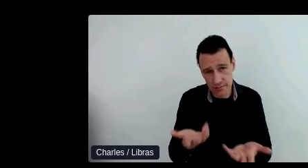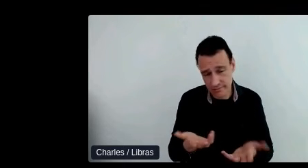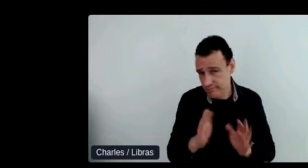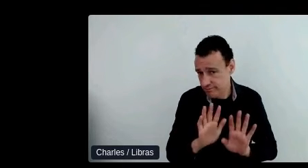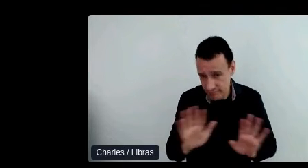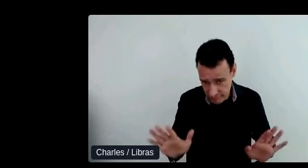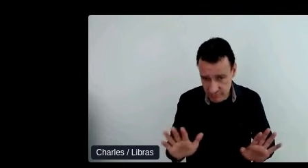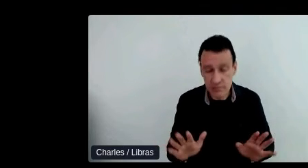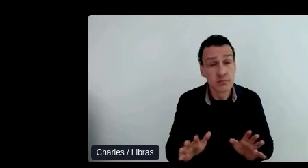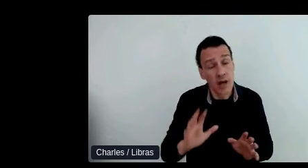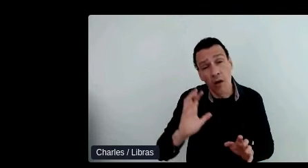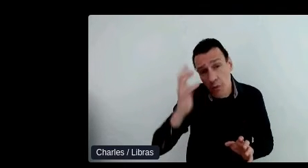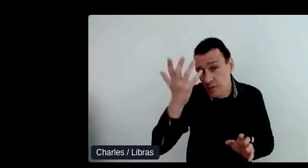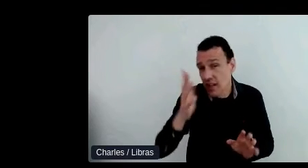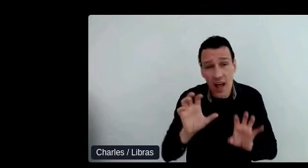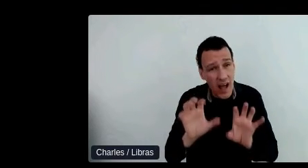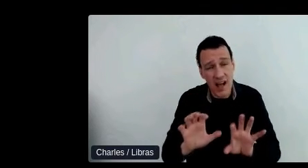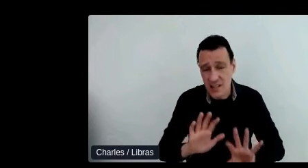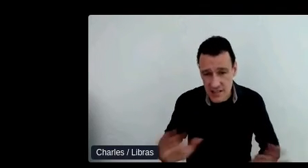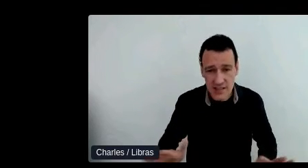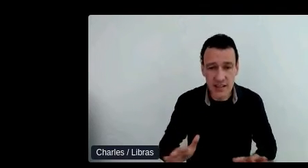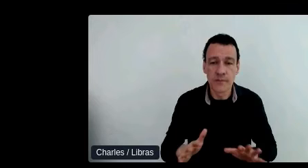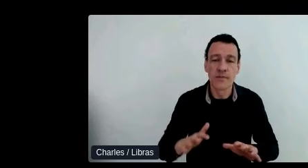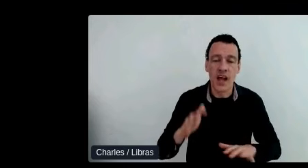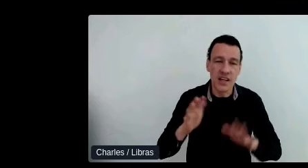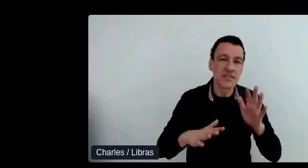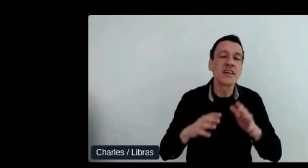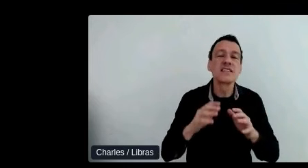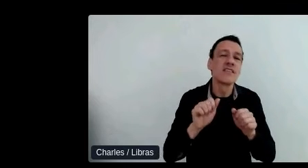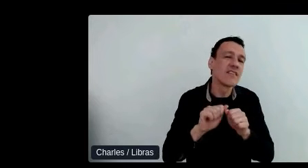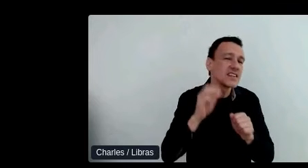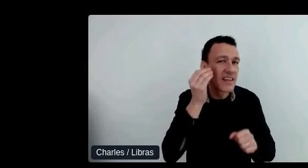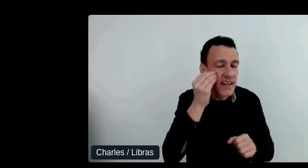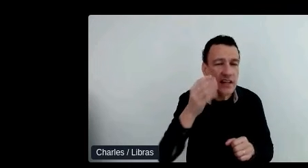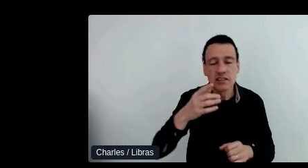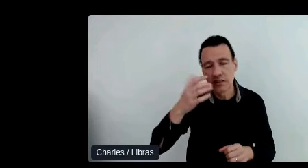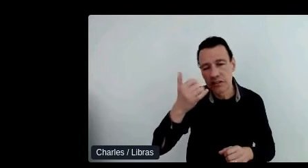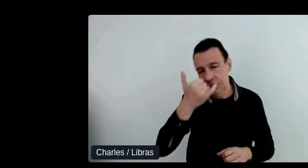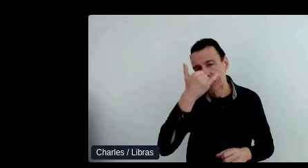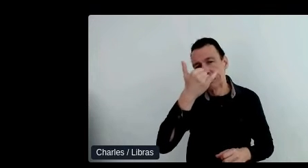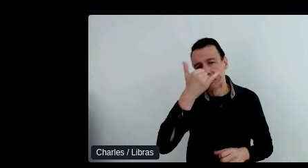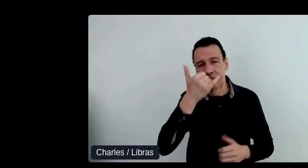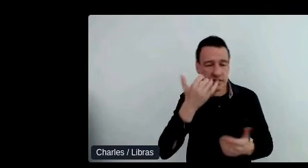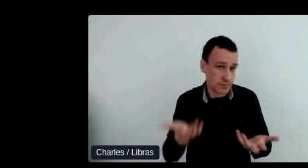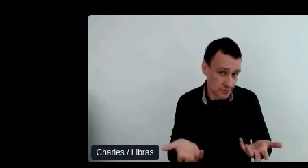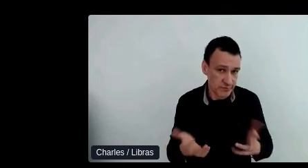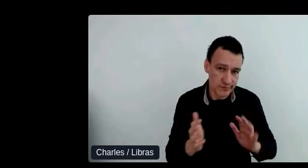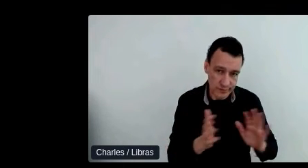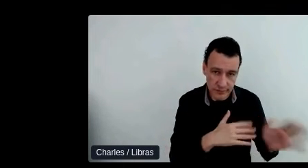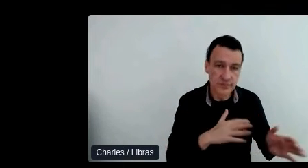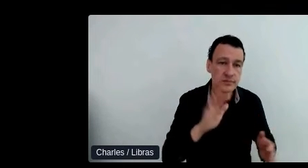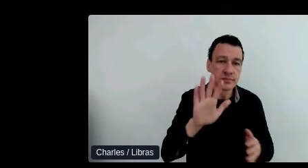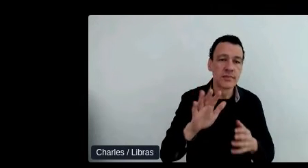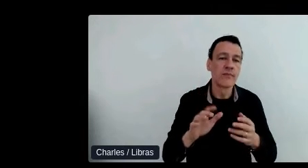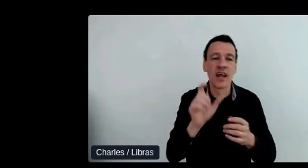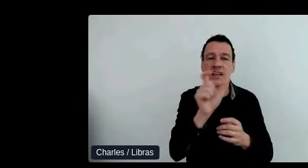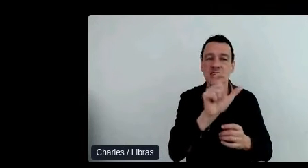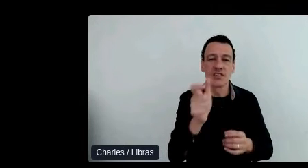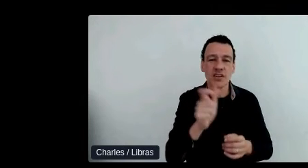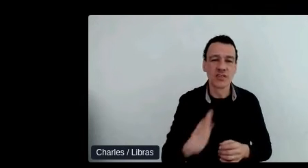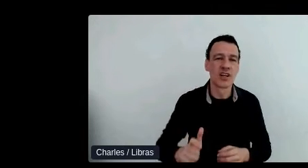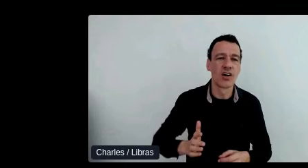e acontece muito. Quando separa a base de treino e teste, às vezes não dá certo. Viés de exclusão, os pontos de